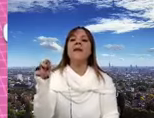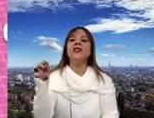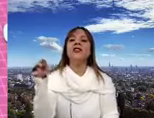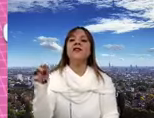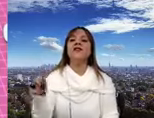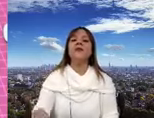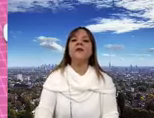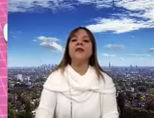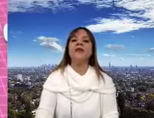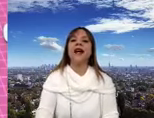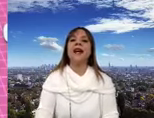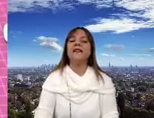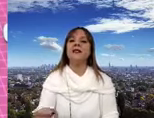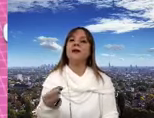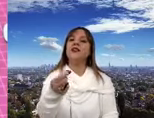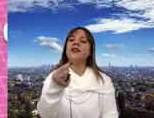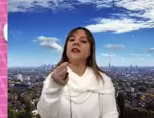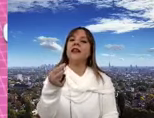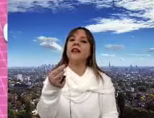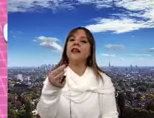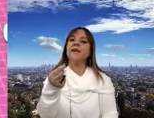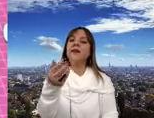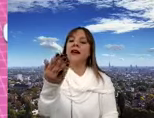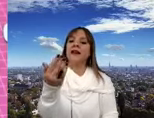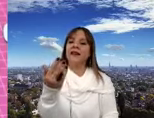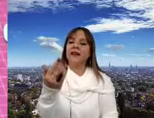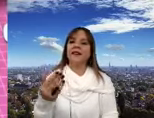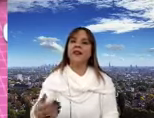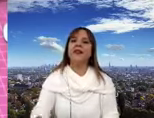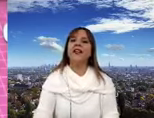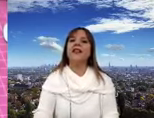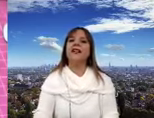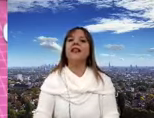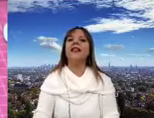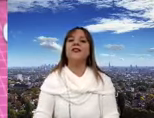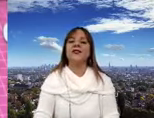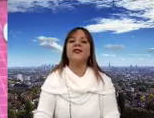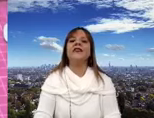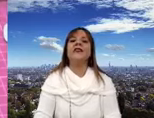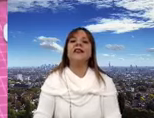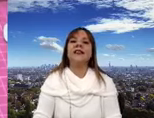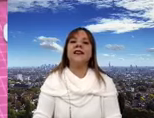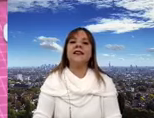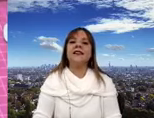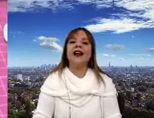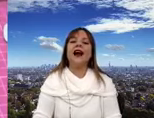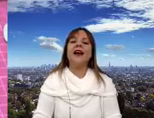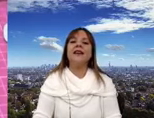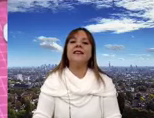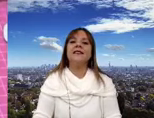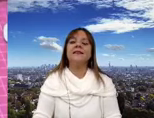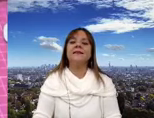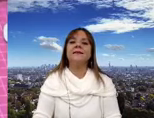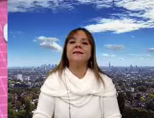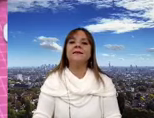seu ponto atrás, mais pertinho aqui da cama, da frente aqui. Isso. Tá. Tá. Vamos ver se vai ficar bom, porque